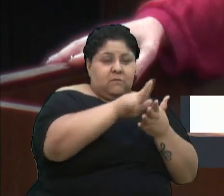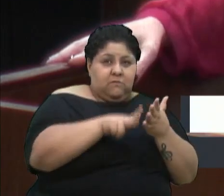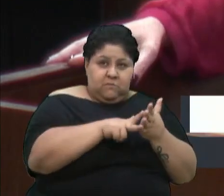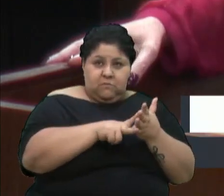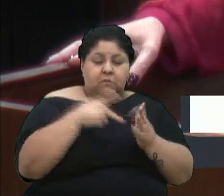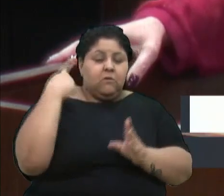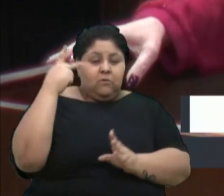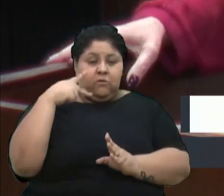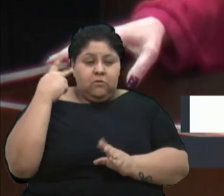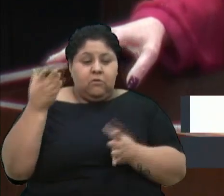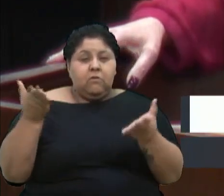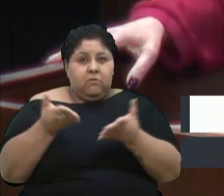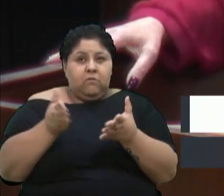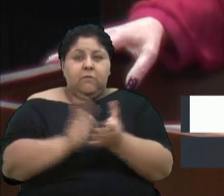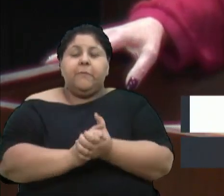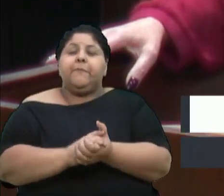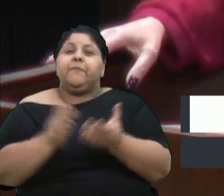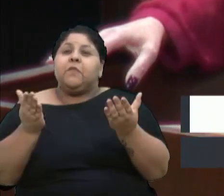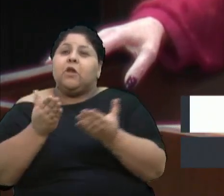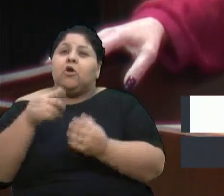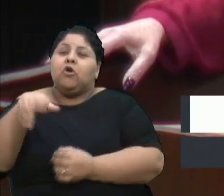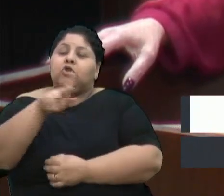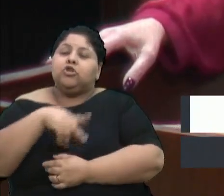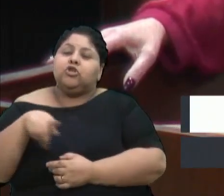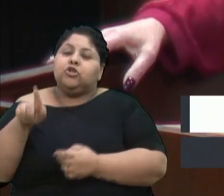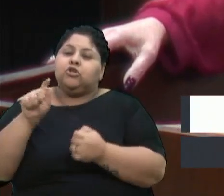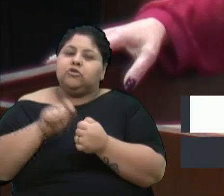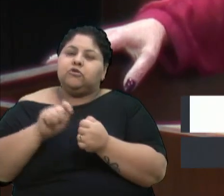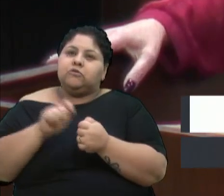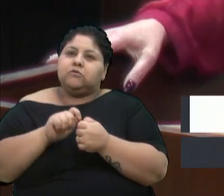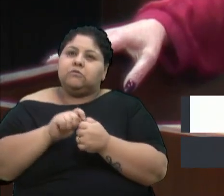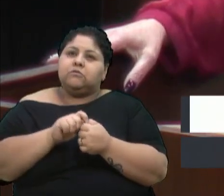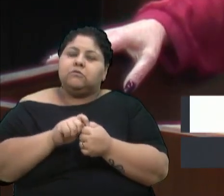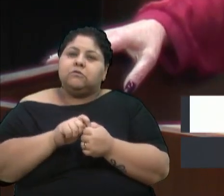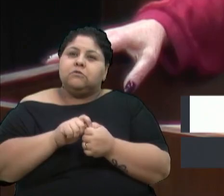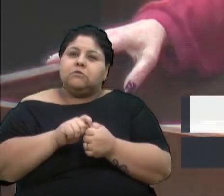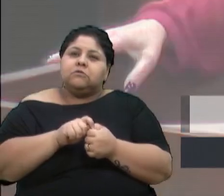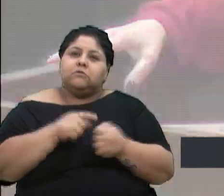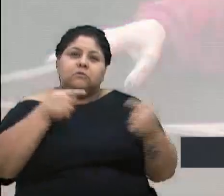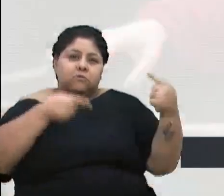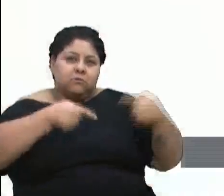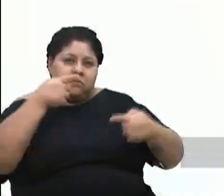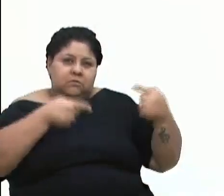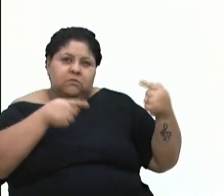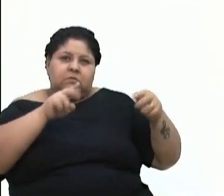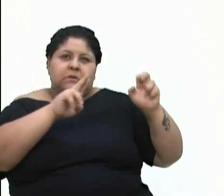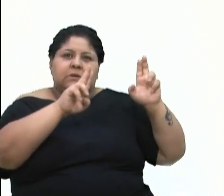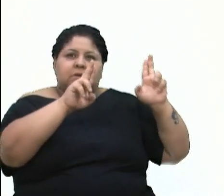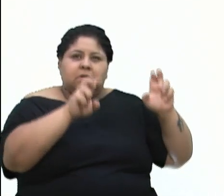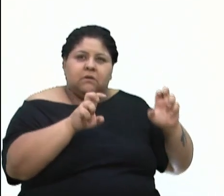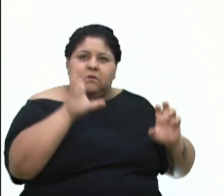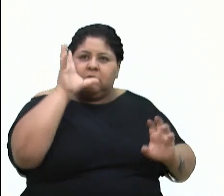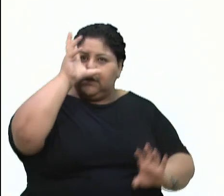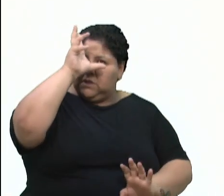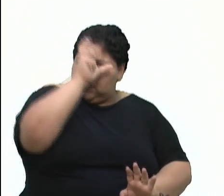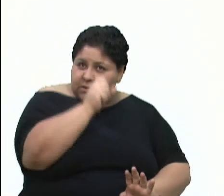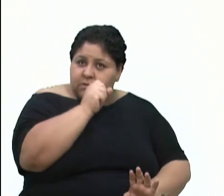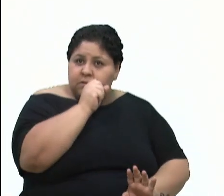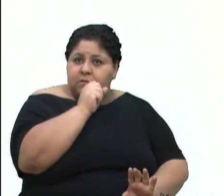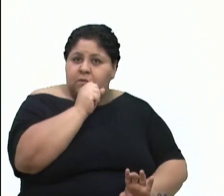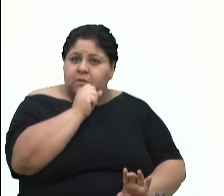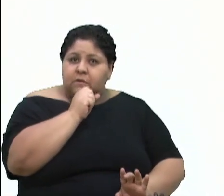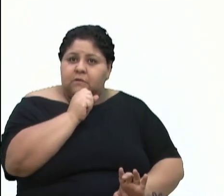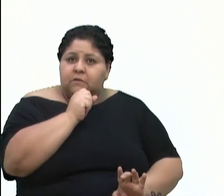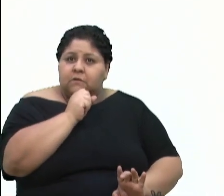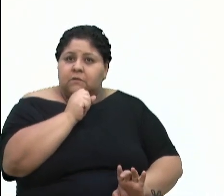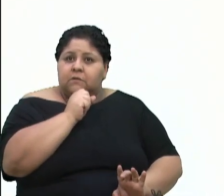também. Hoje nós faremos, então, este debate sobre aprendizagem profissional como